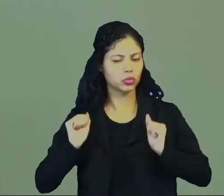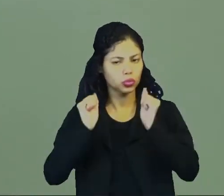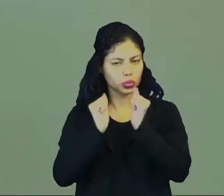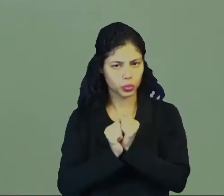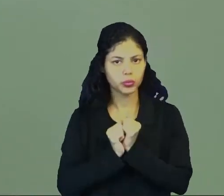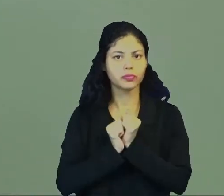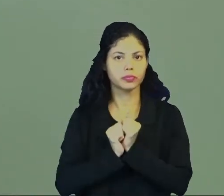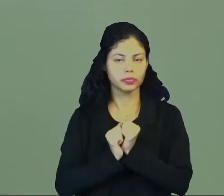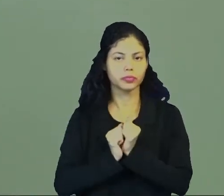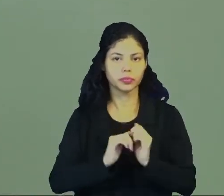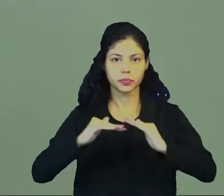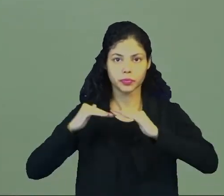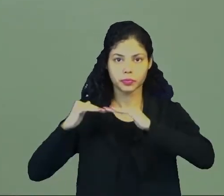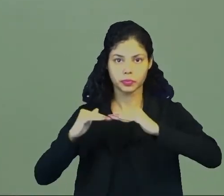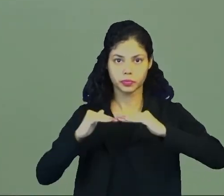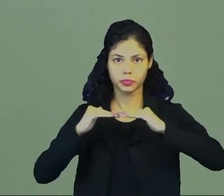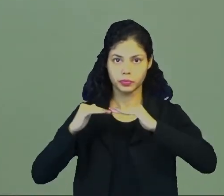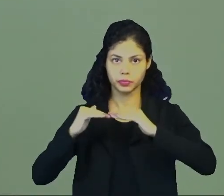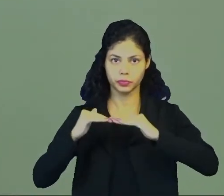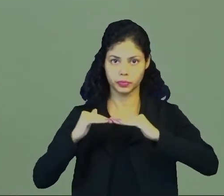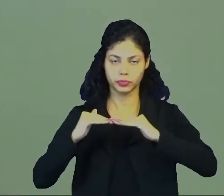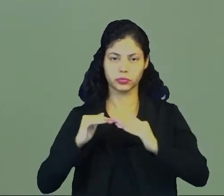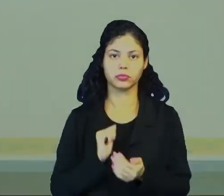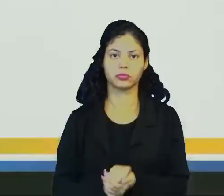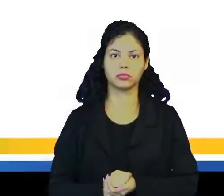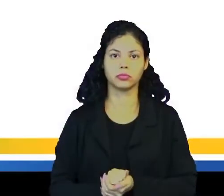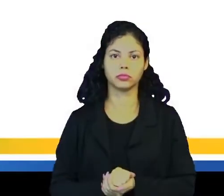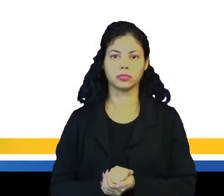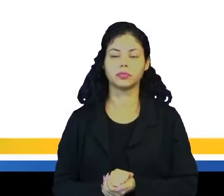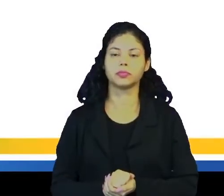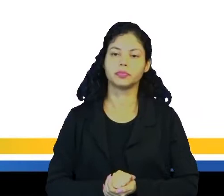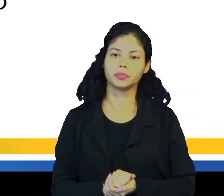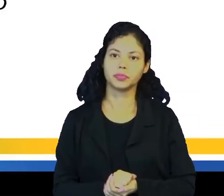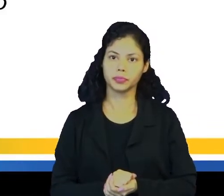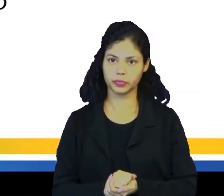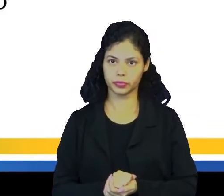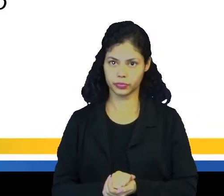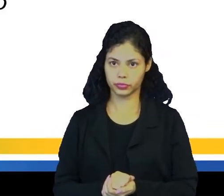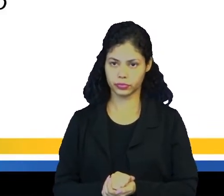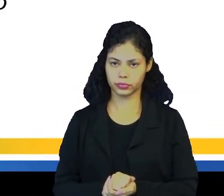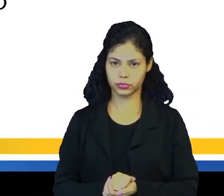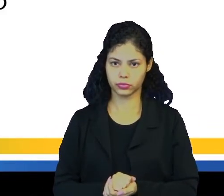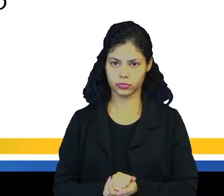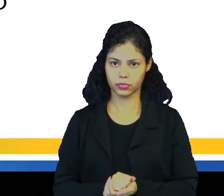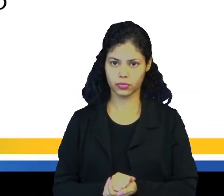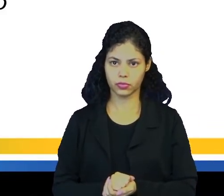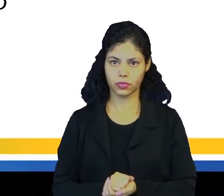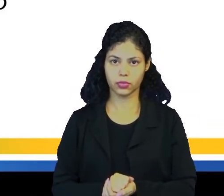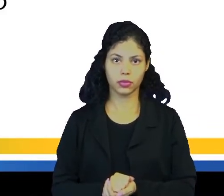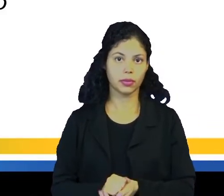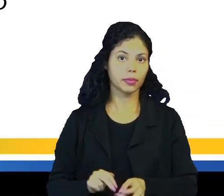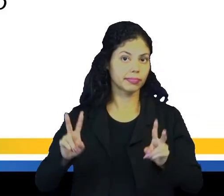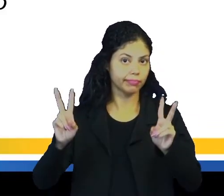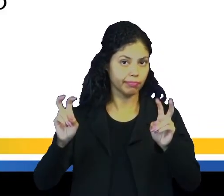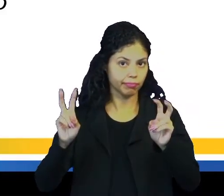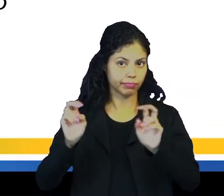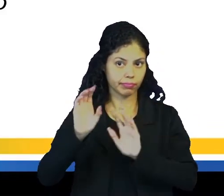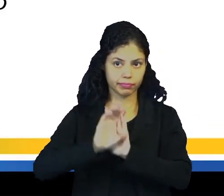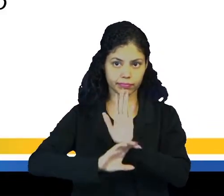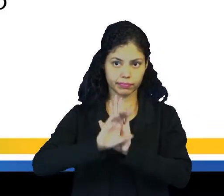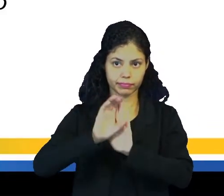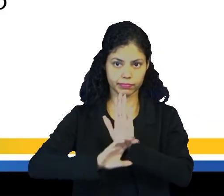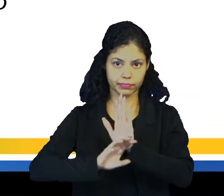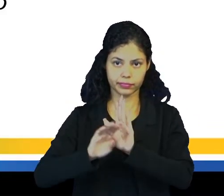harmonia, estabelecendo então relações ecológicas entre eles. A definição do termo